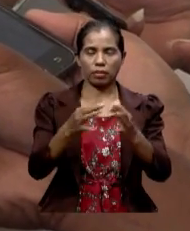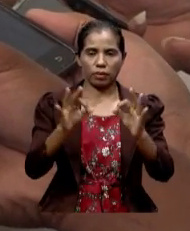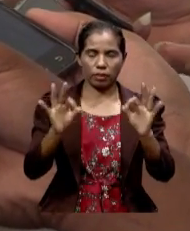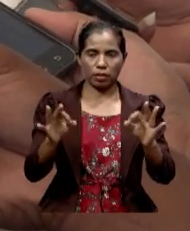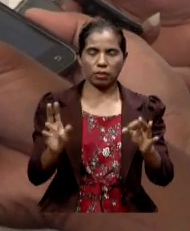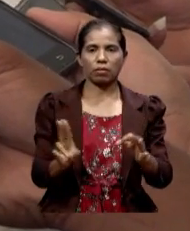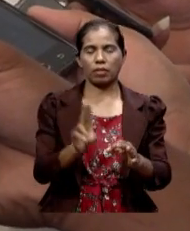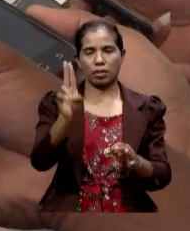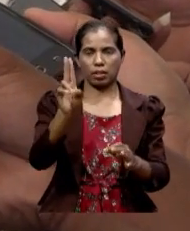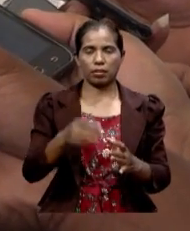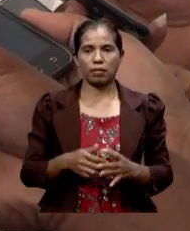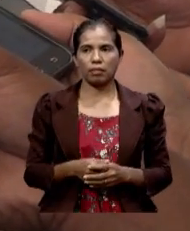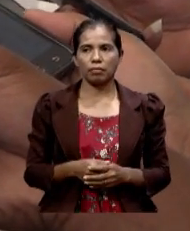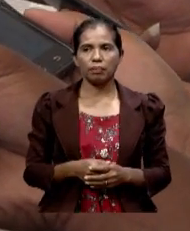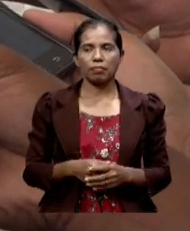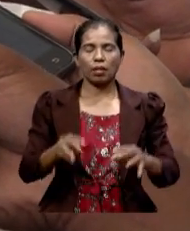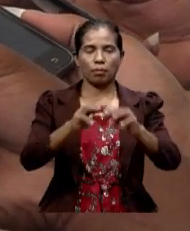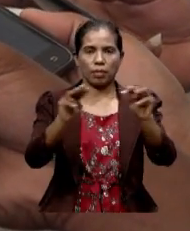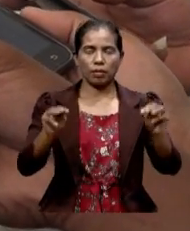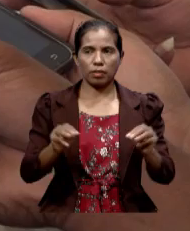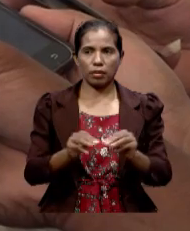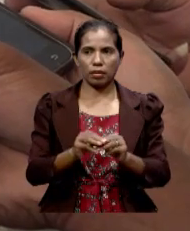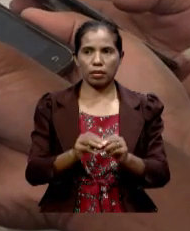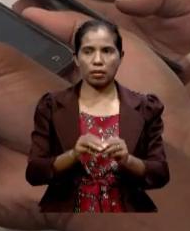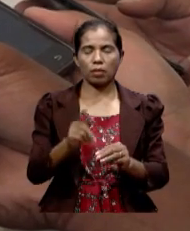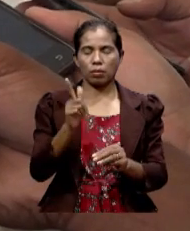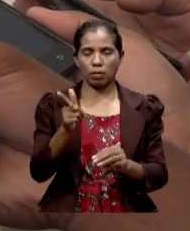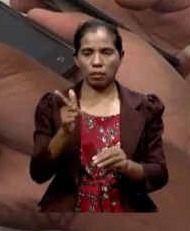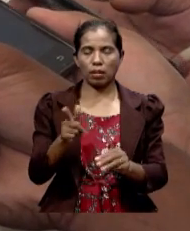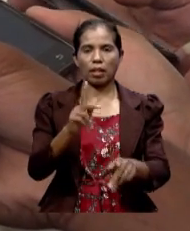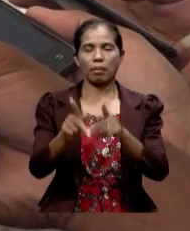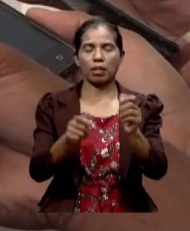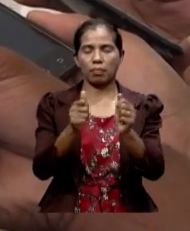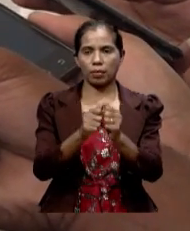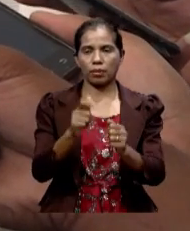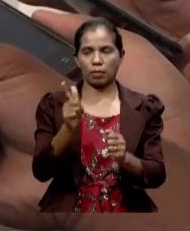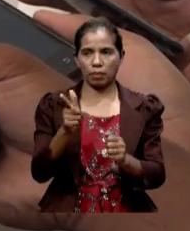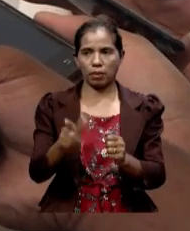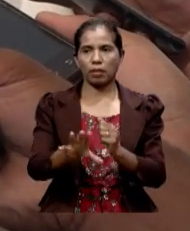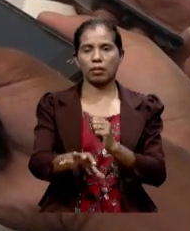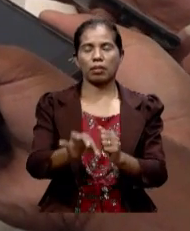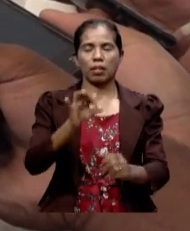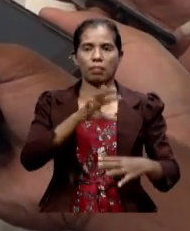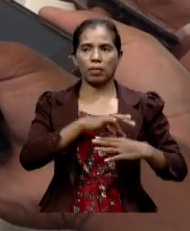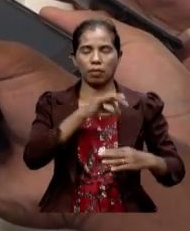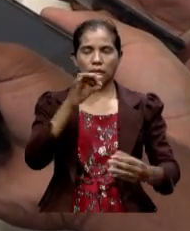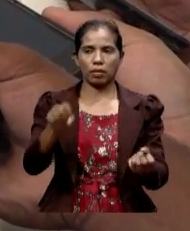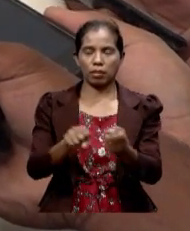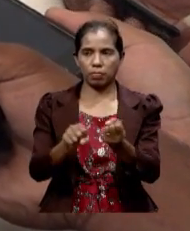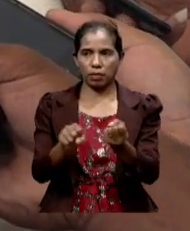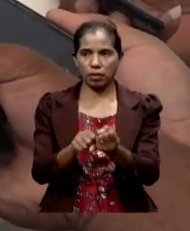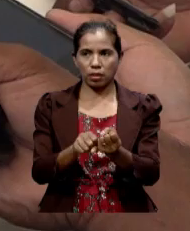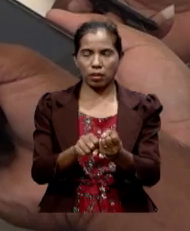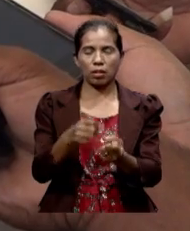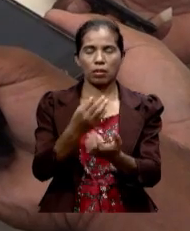universidade. Kada munisipu si ha 20 pessoas. Tatu hetan beneficio ba apoio a